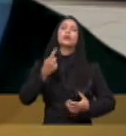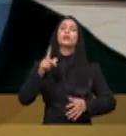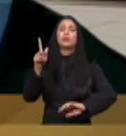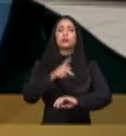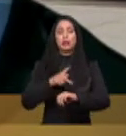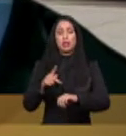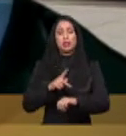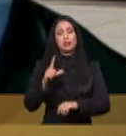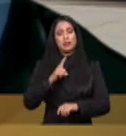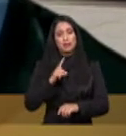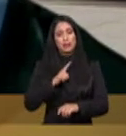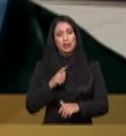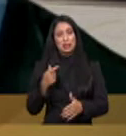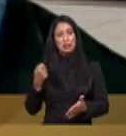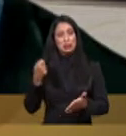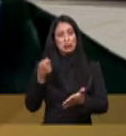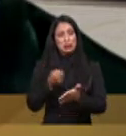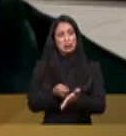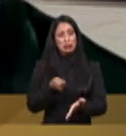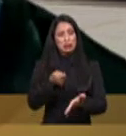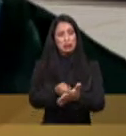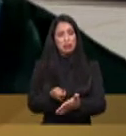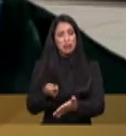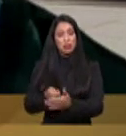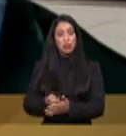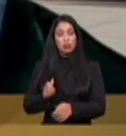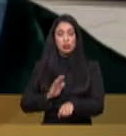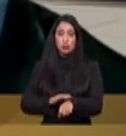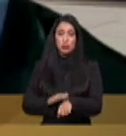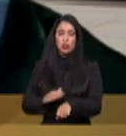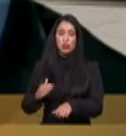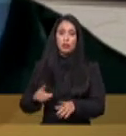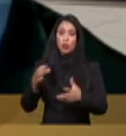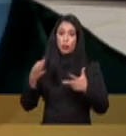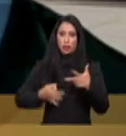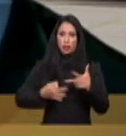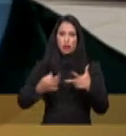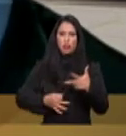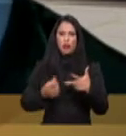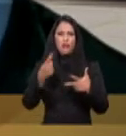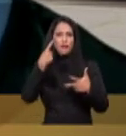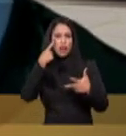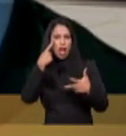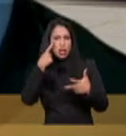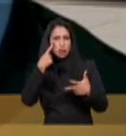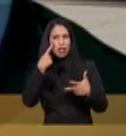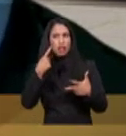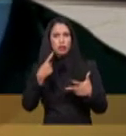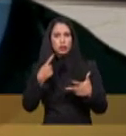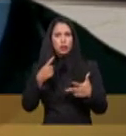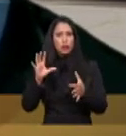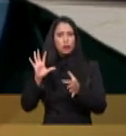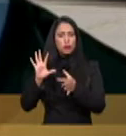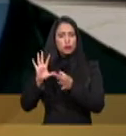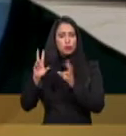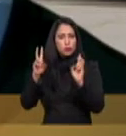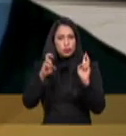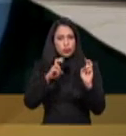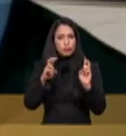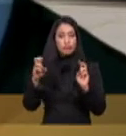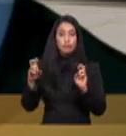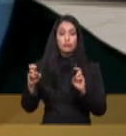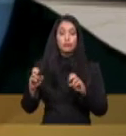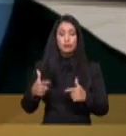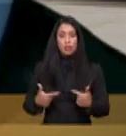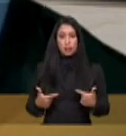últimos tempos. E cabe ao Poder Judiciário, por seu turno, ficar atento a esse delicado contexto,